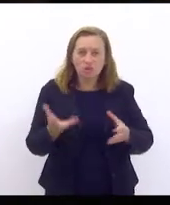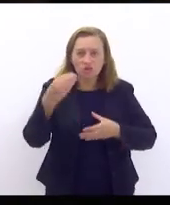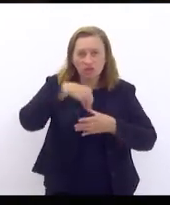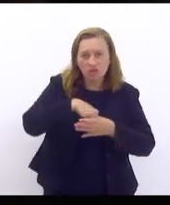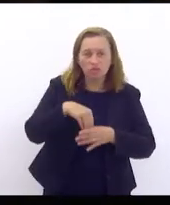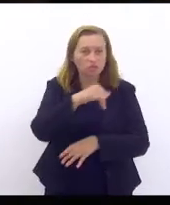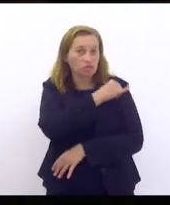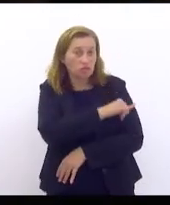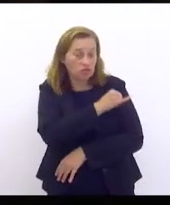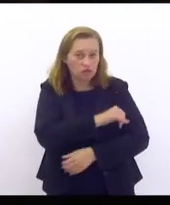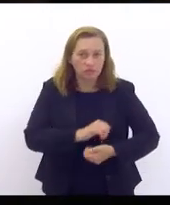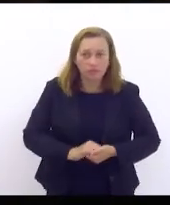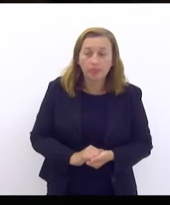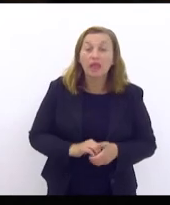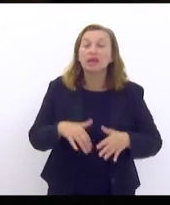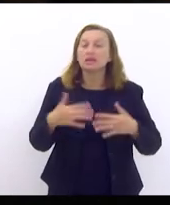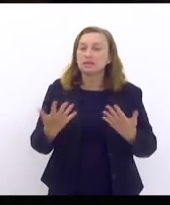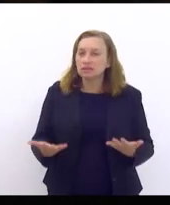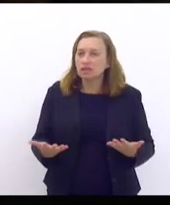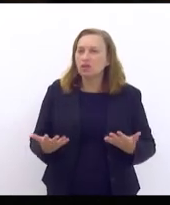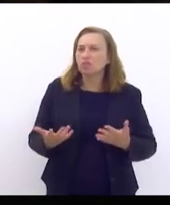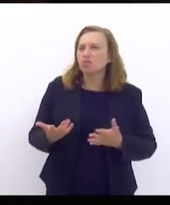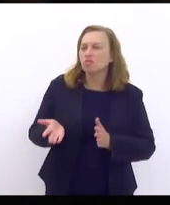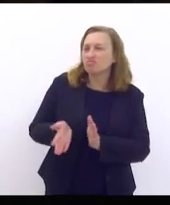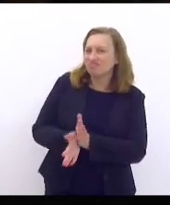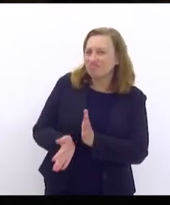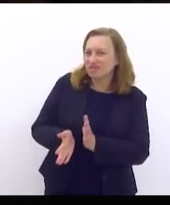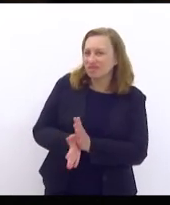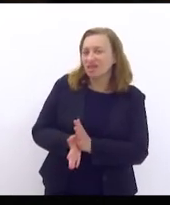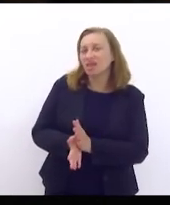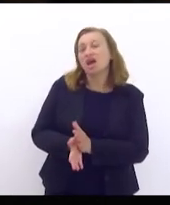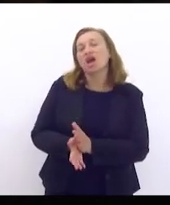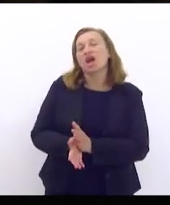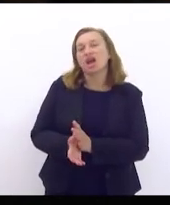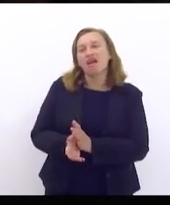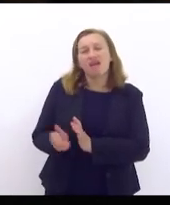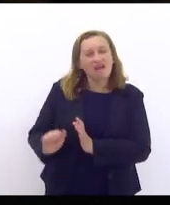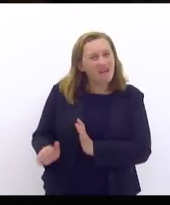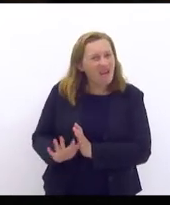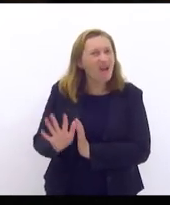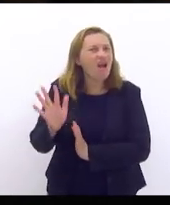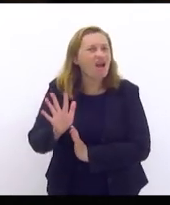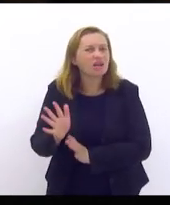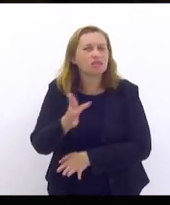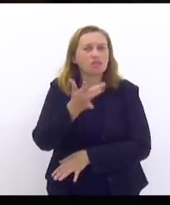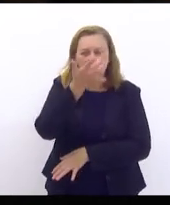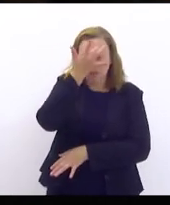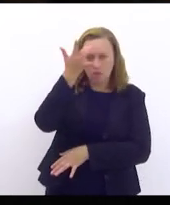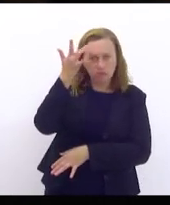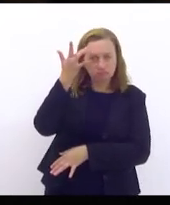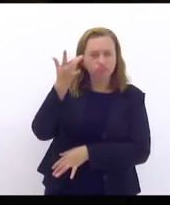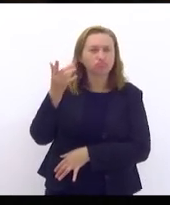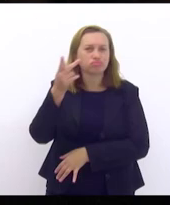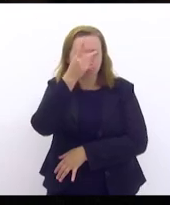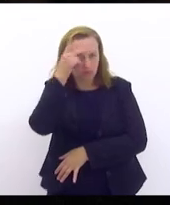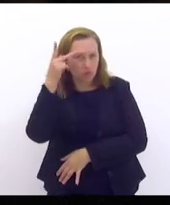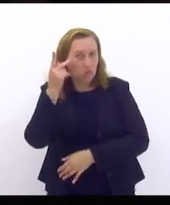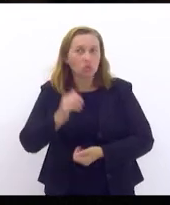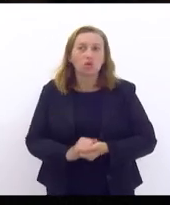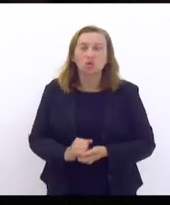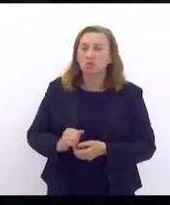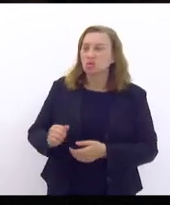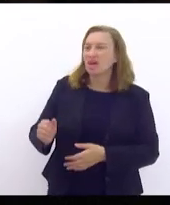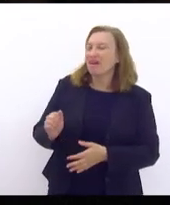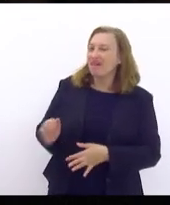Janeiro. Então, custa muito caro. Custa caro para a saúde mental das pessoas.